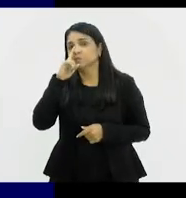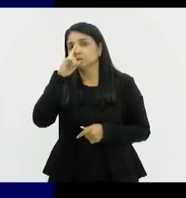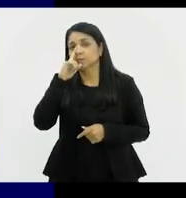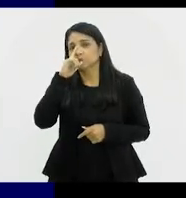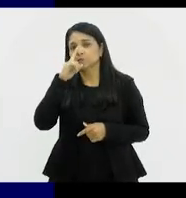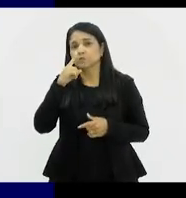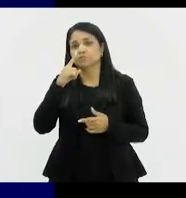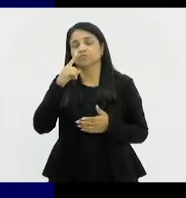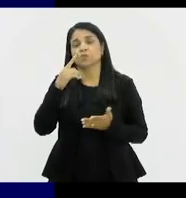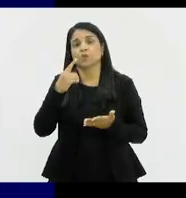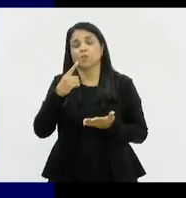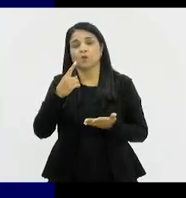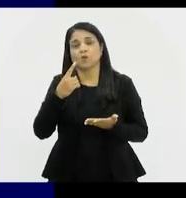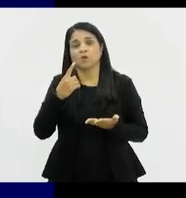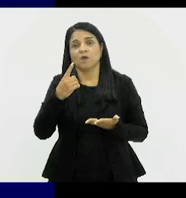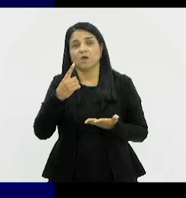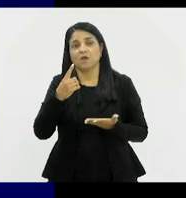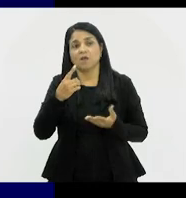comprometer a nossa saúde,